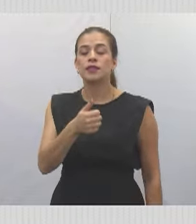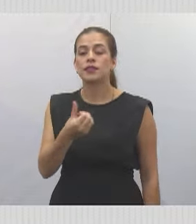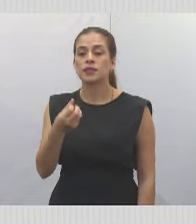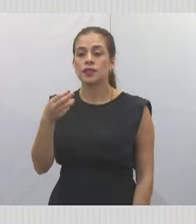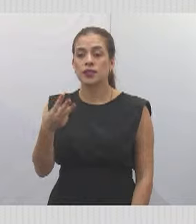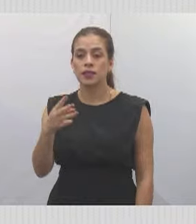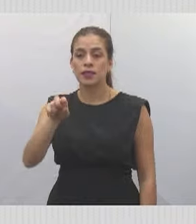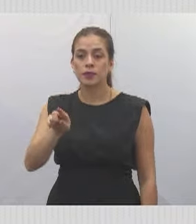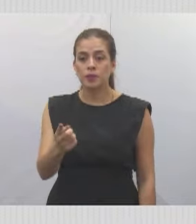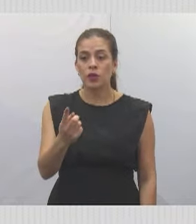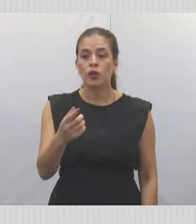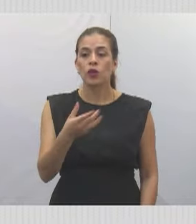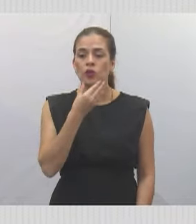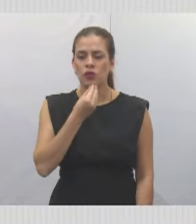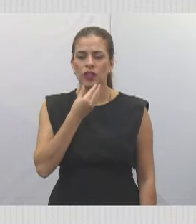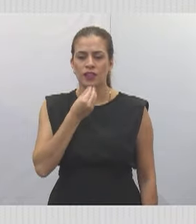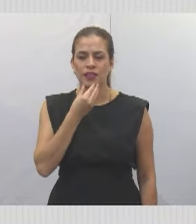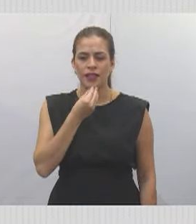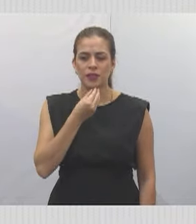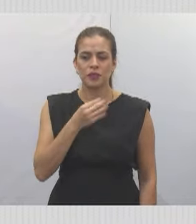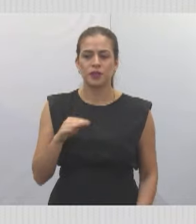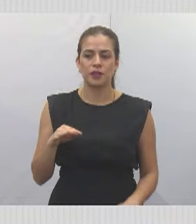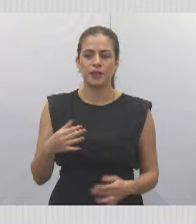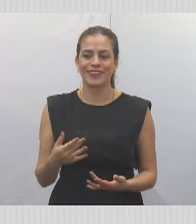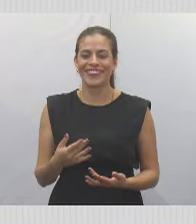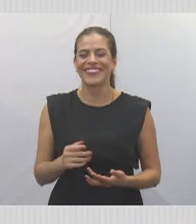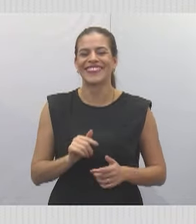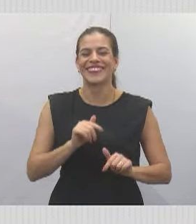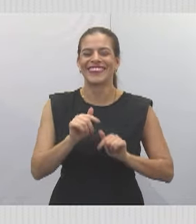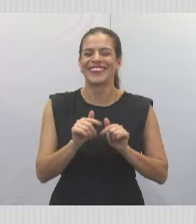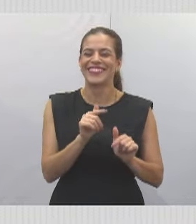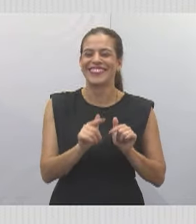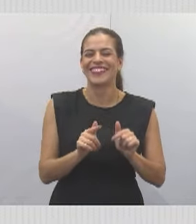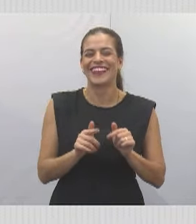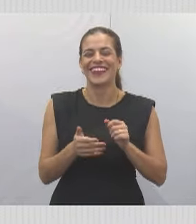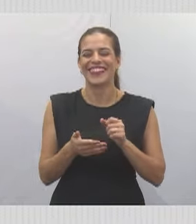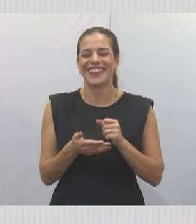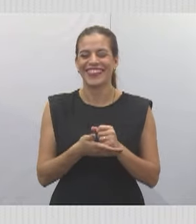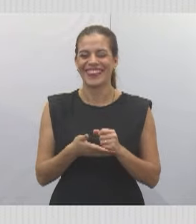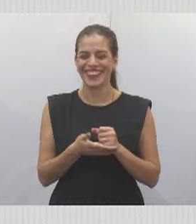116.536 homens. Serviços públicos da rede assistencial,